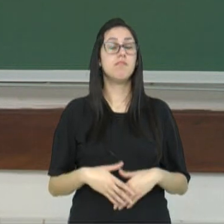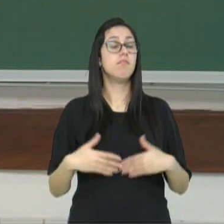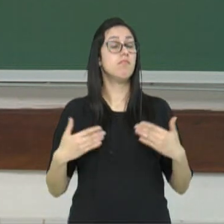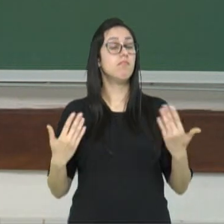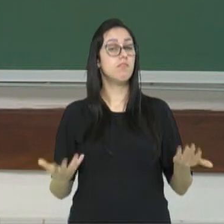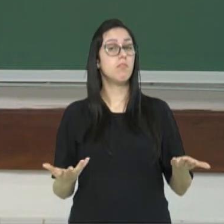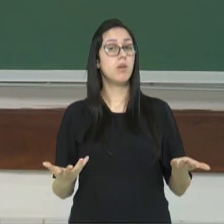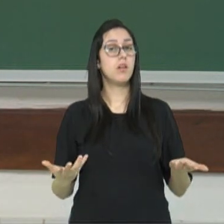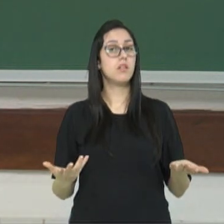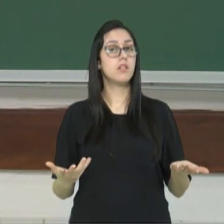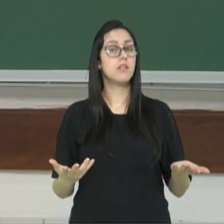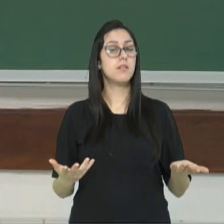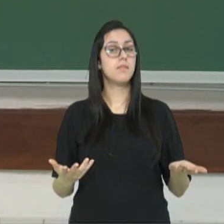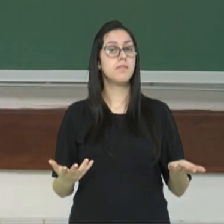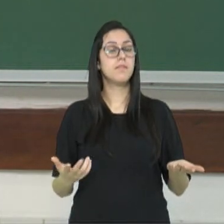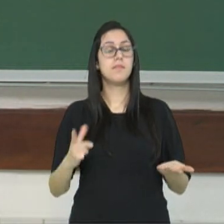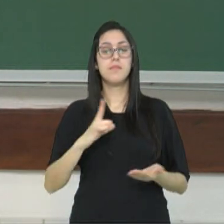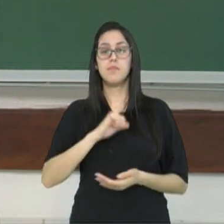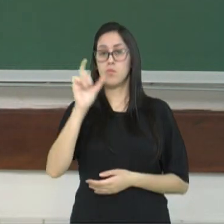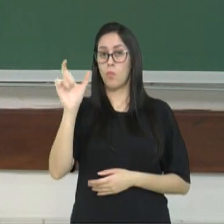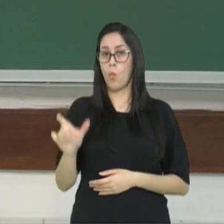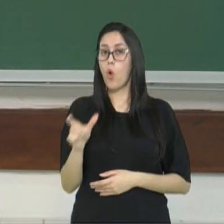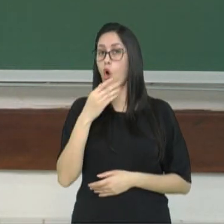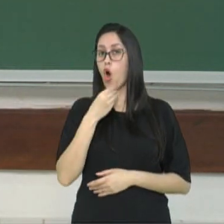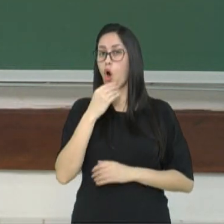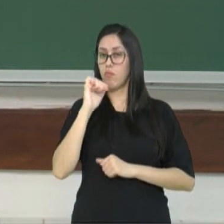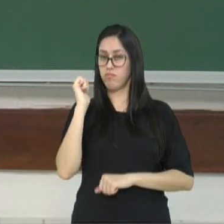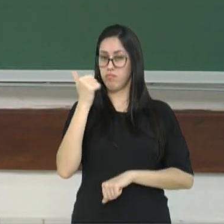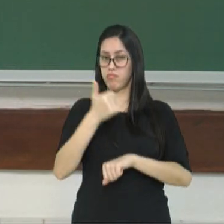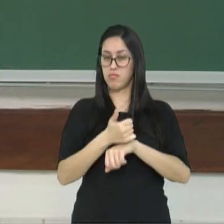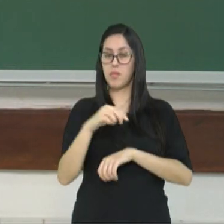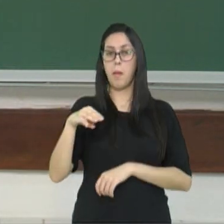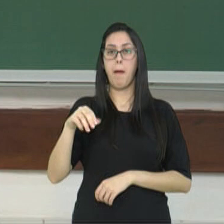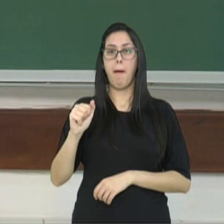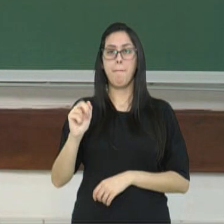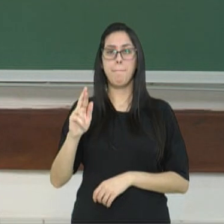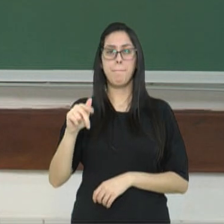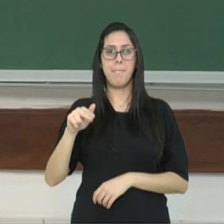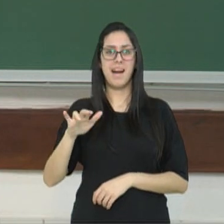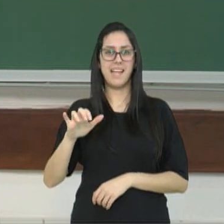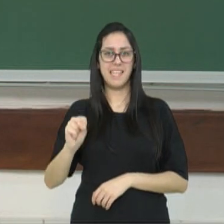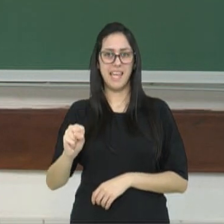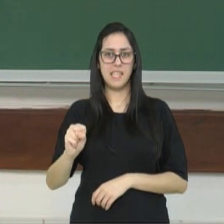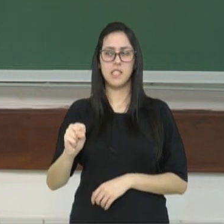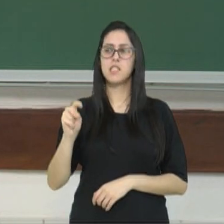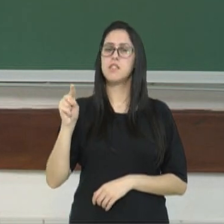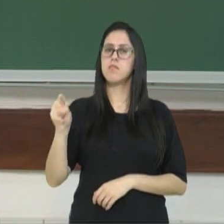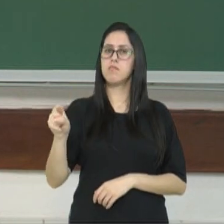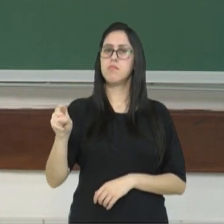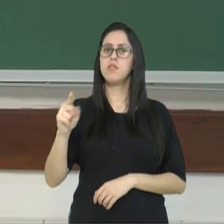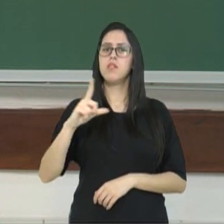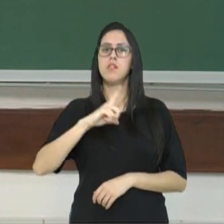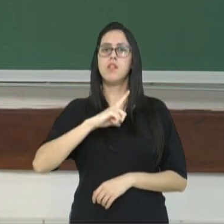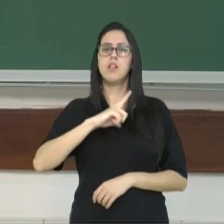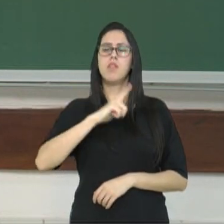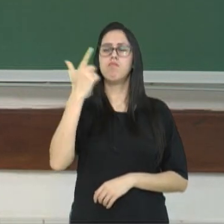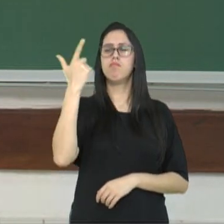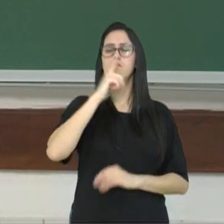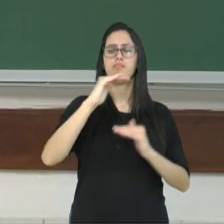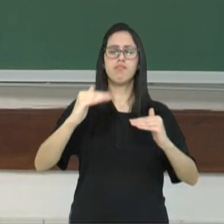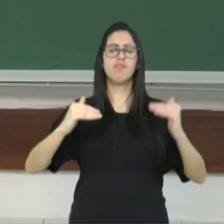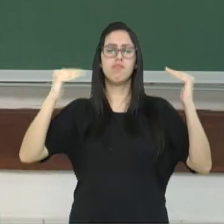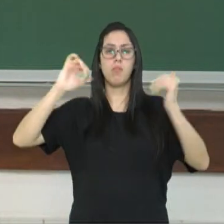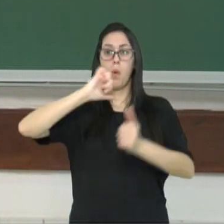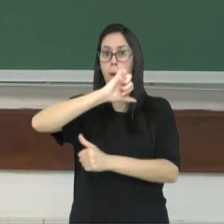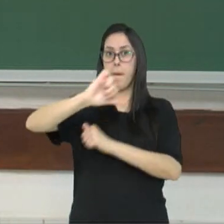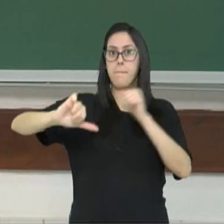Quando Marquês de Caxias, que depois ele vai ser homenageado por suas vitórias militares, vai receber o título de Duque do